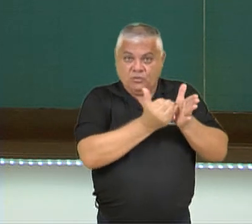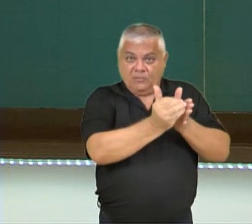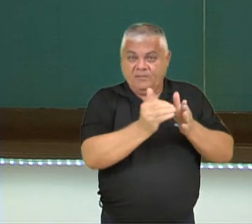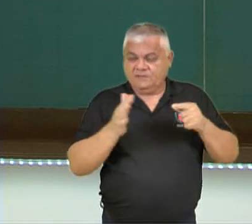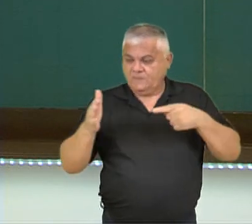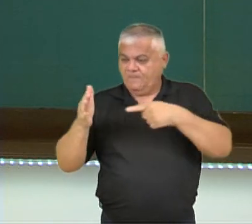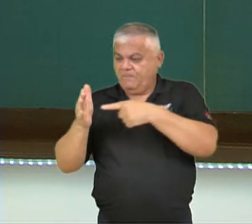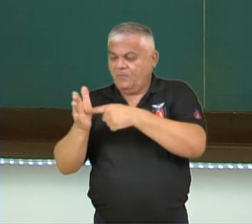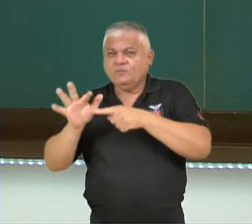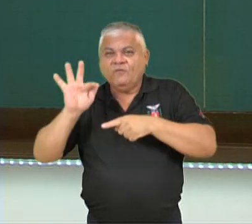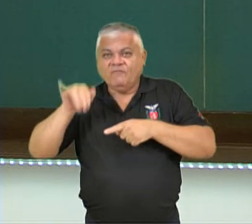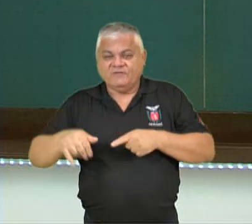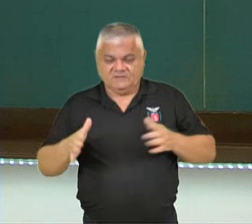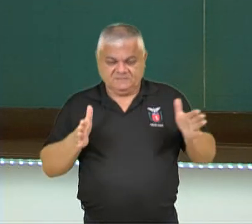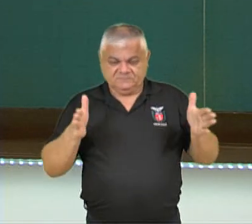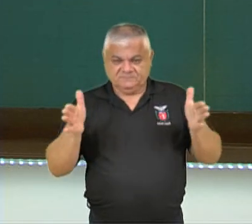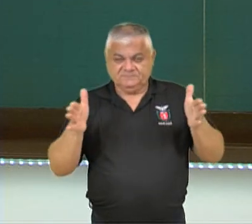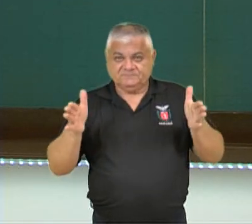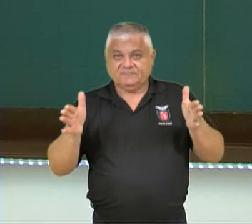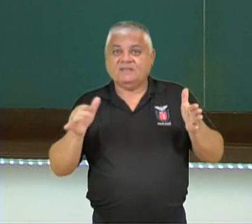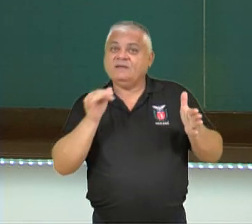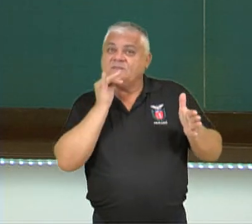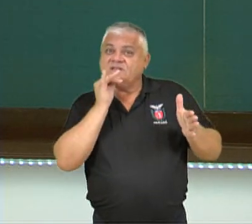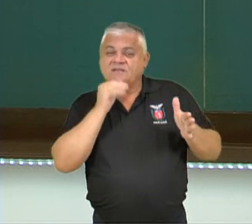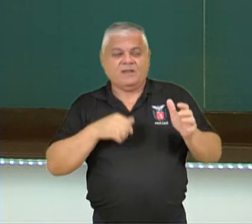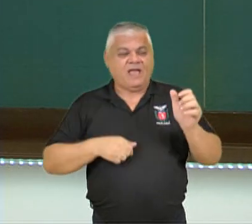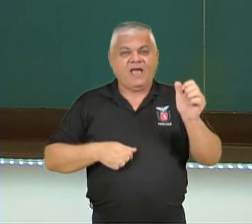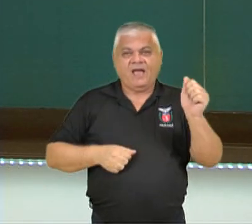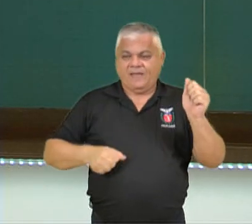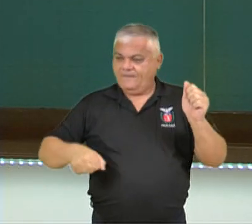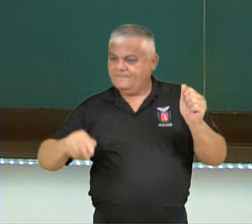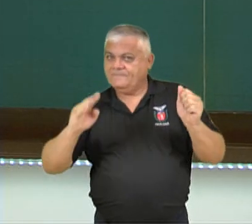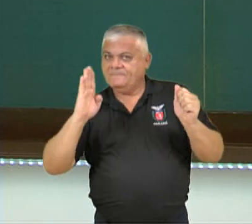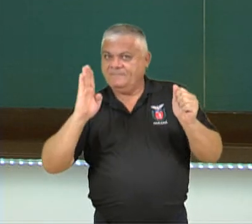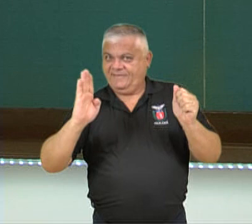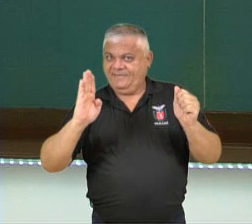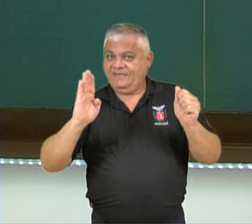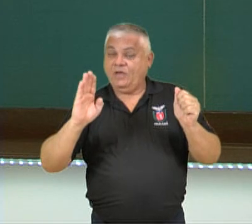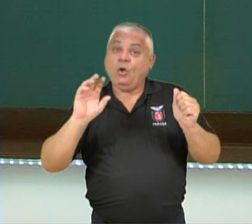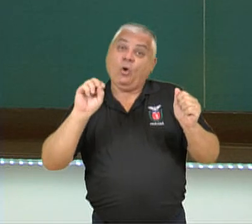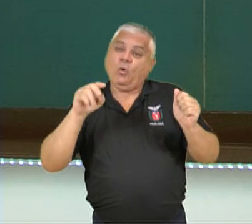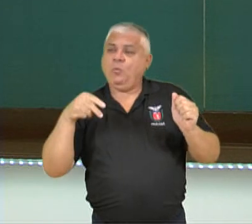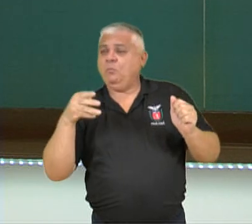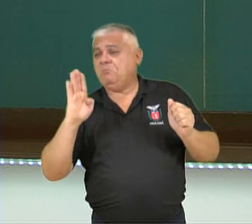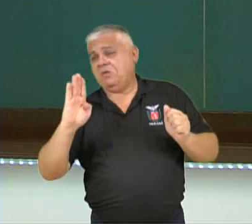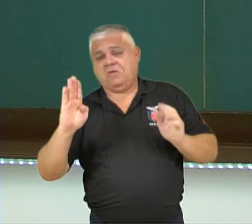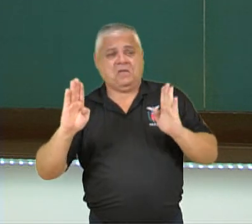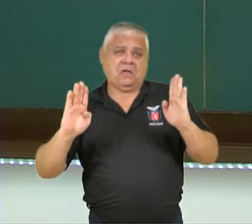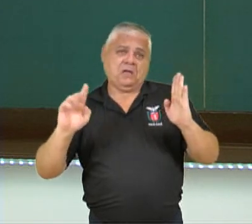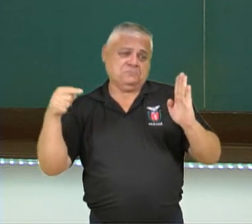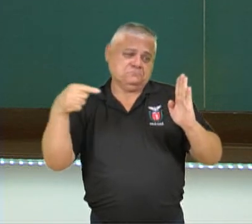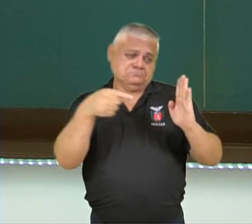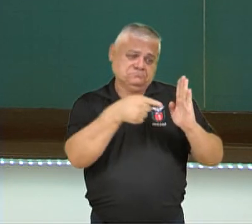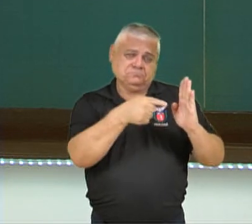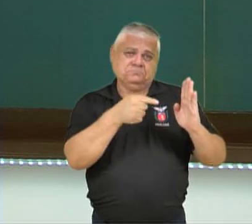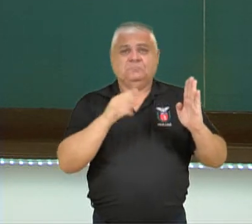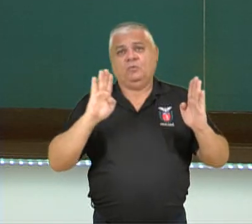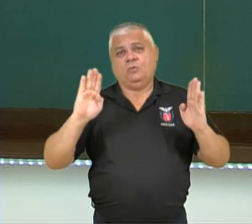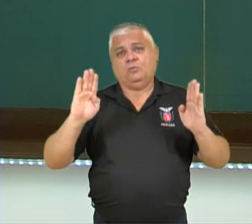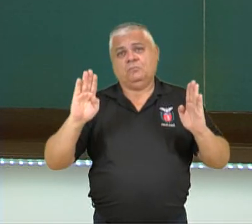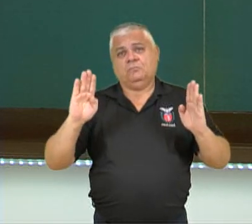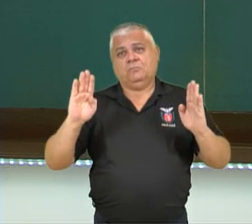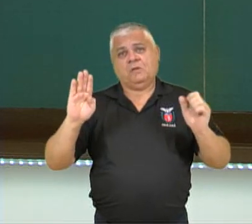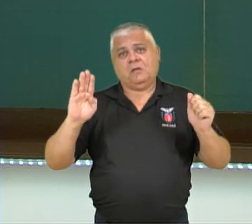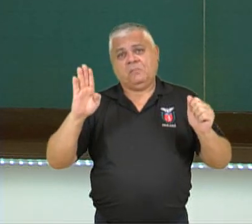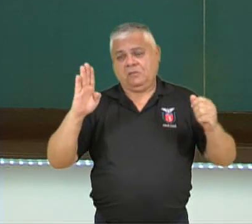é o final. Então, nesse caso, eu tenho o segmento de reta AB ou BA. Você também pode ler na direção que você